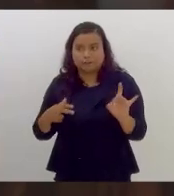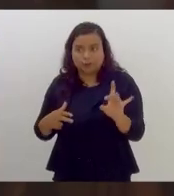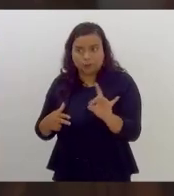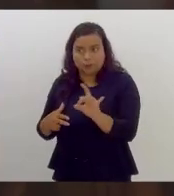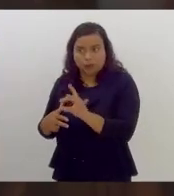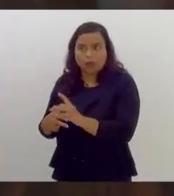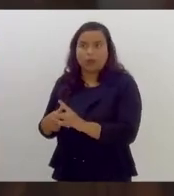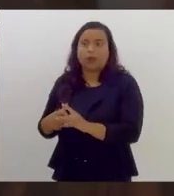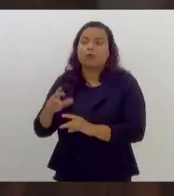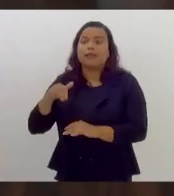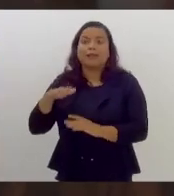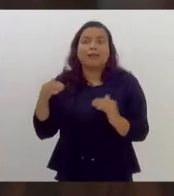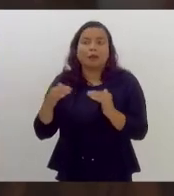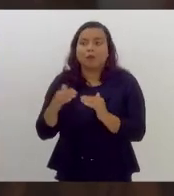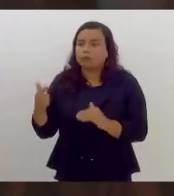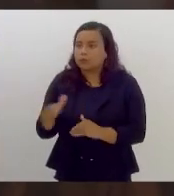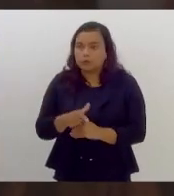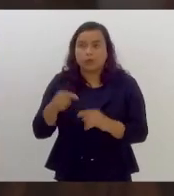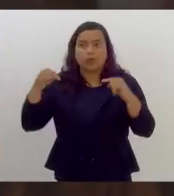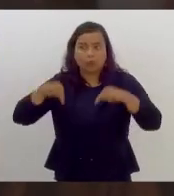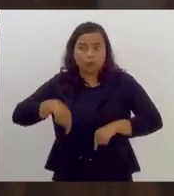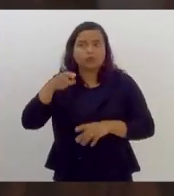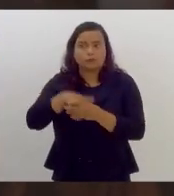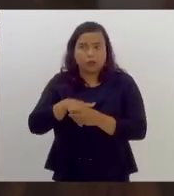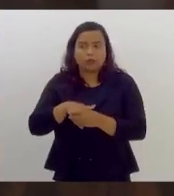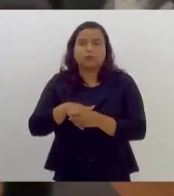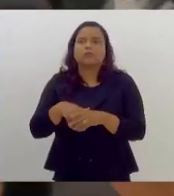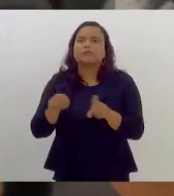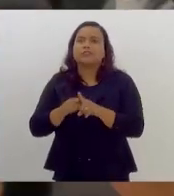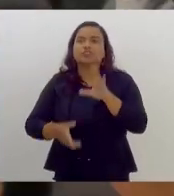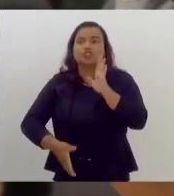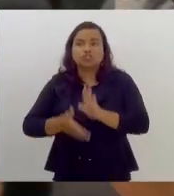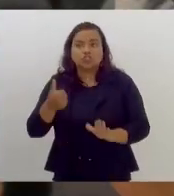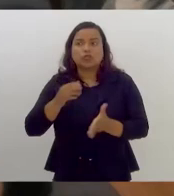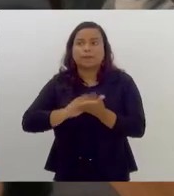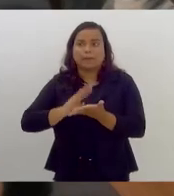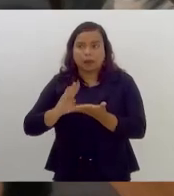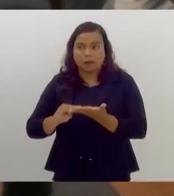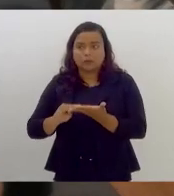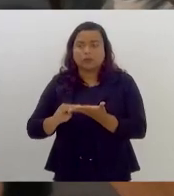têm acordo hoje e retirar de pauta